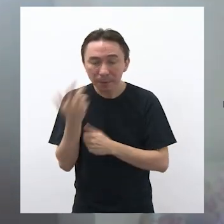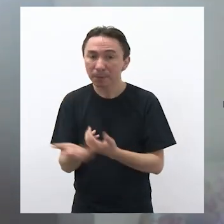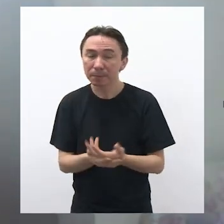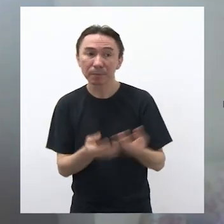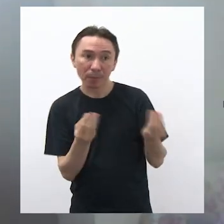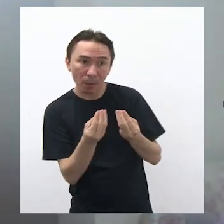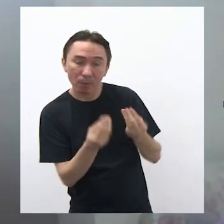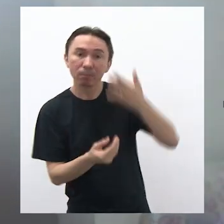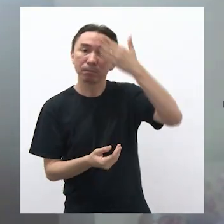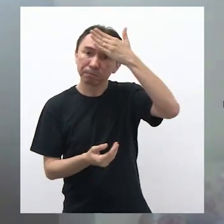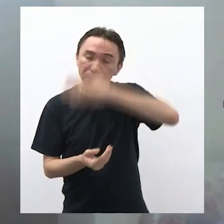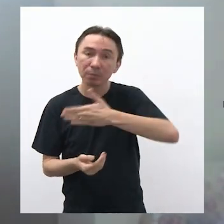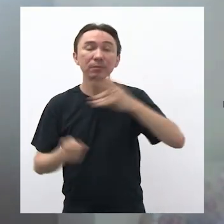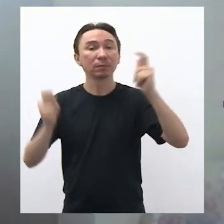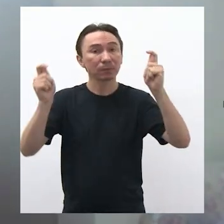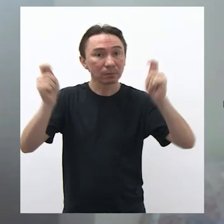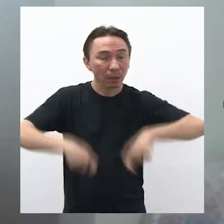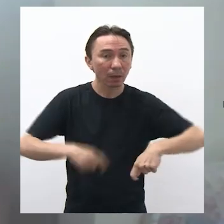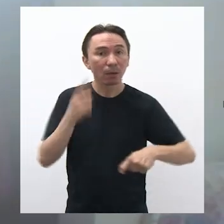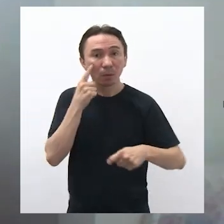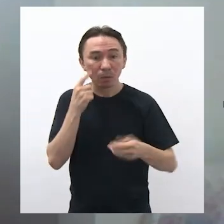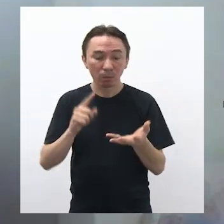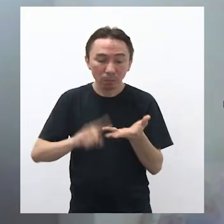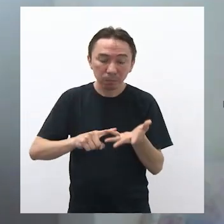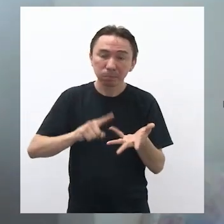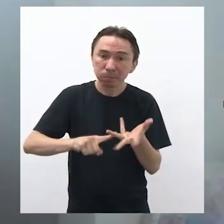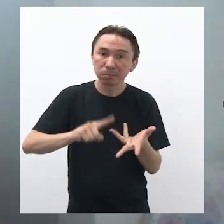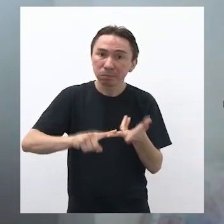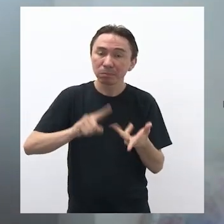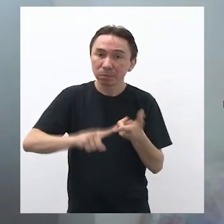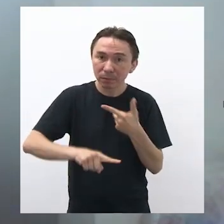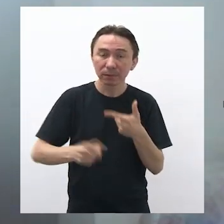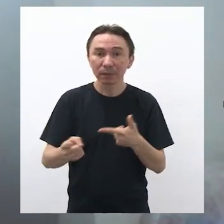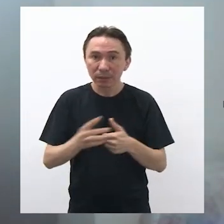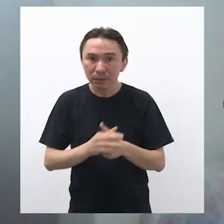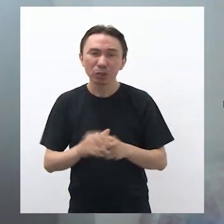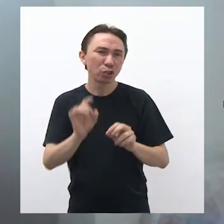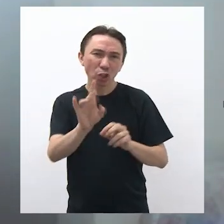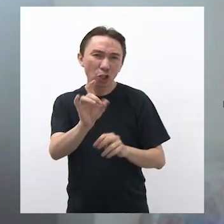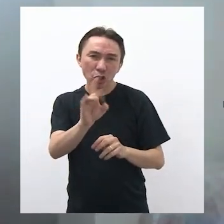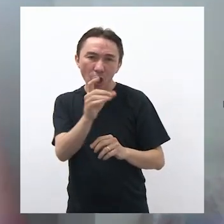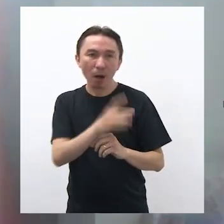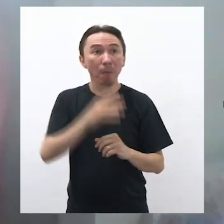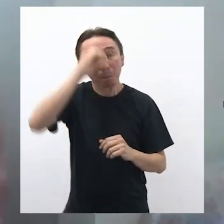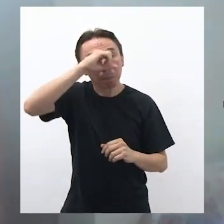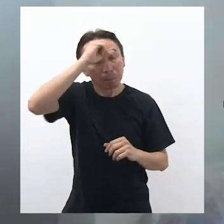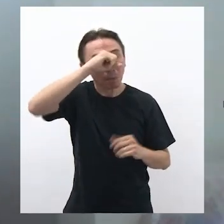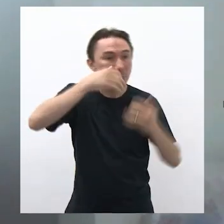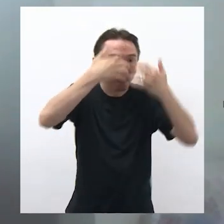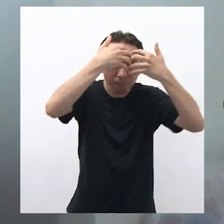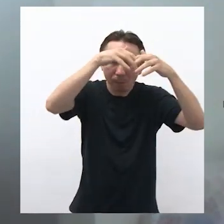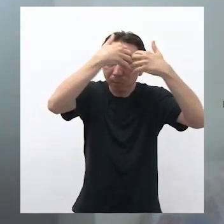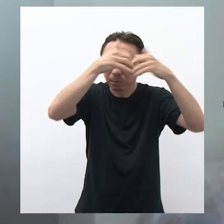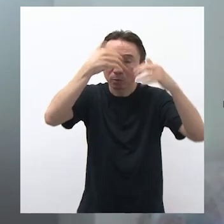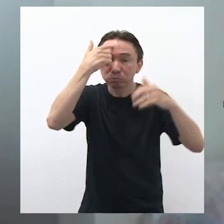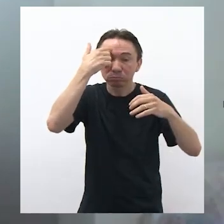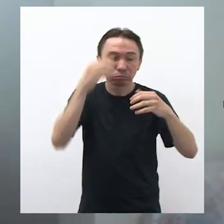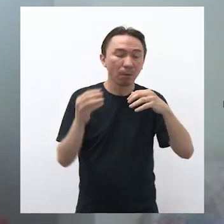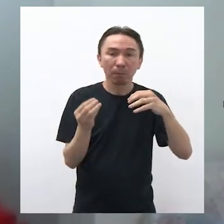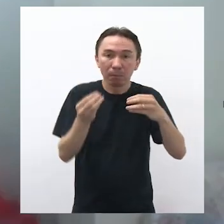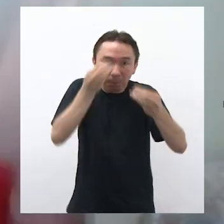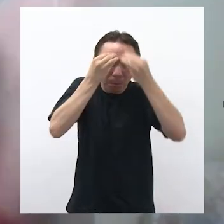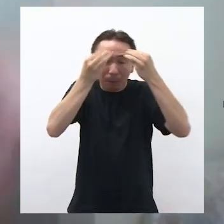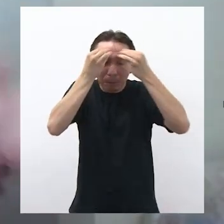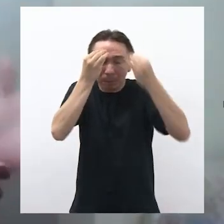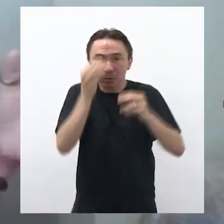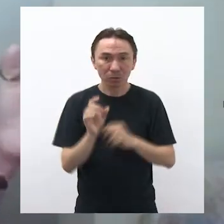que esses resultados, eles vão para além do aprendizado cognitivo. A gente precisa lembrar que nós não estamos falando de um